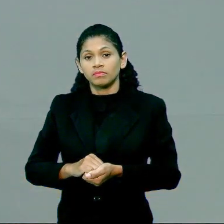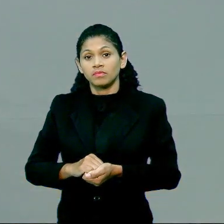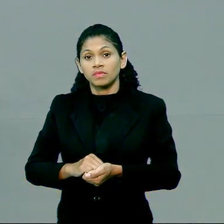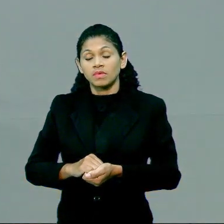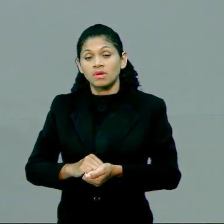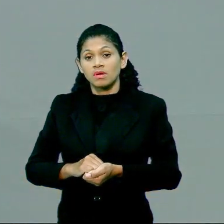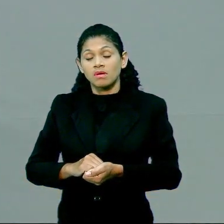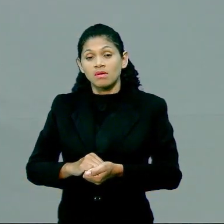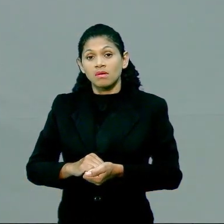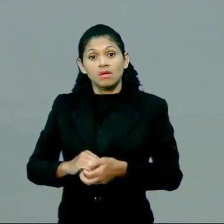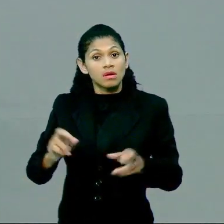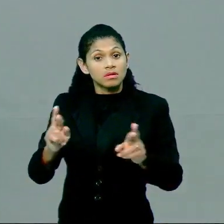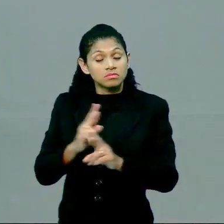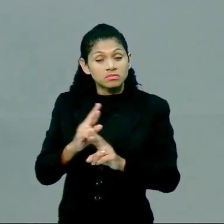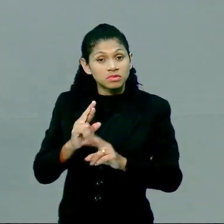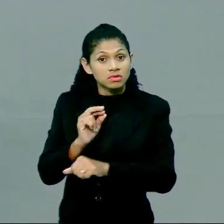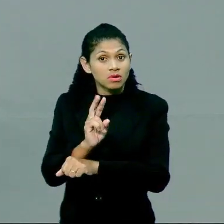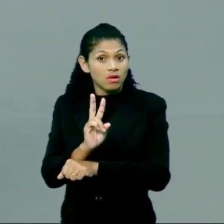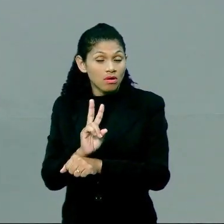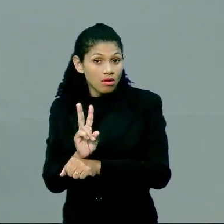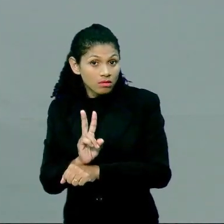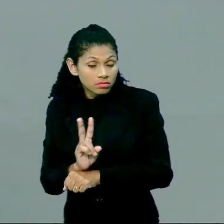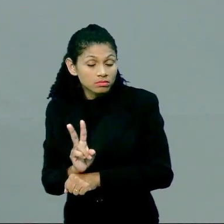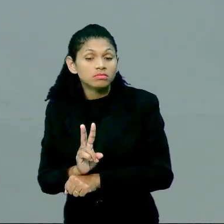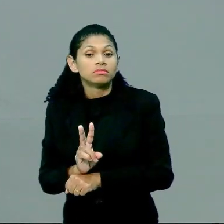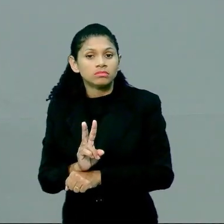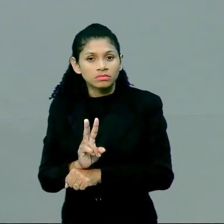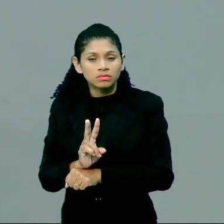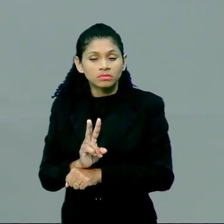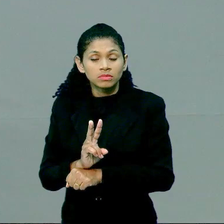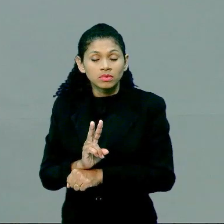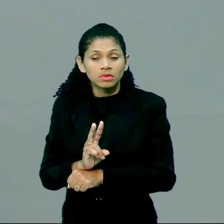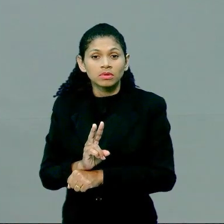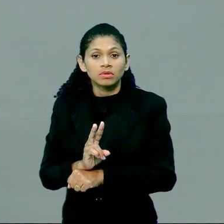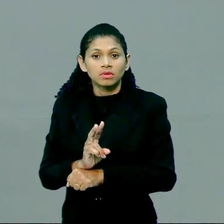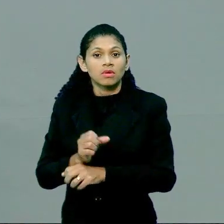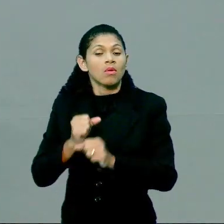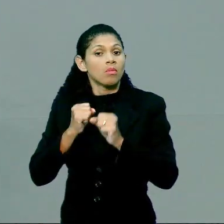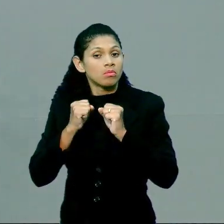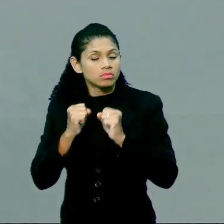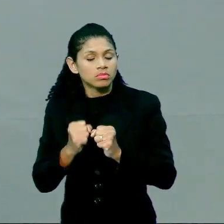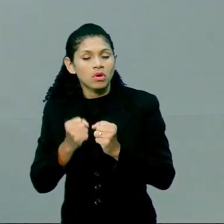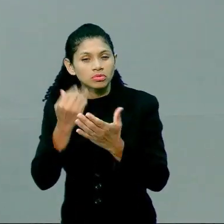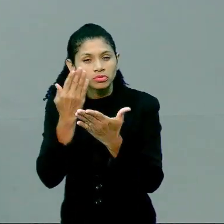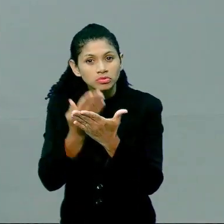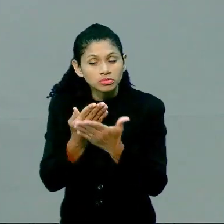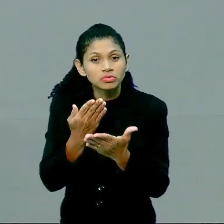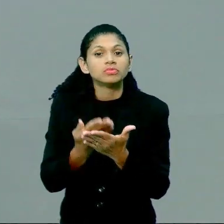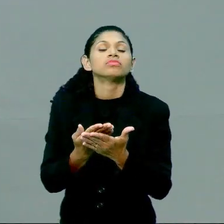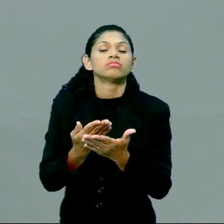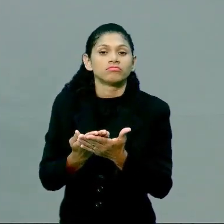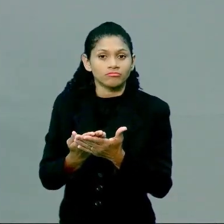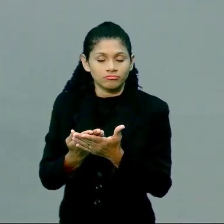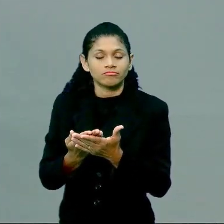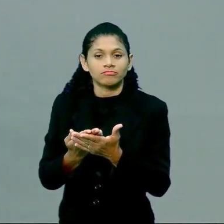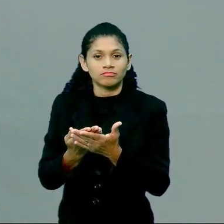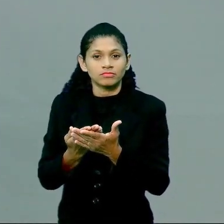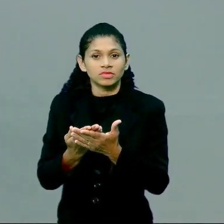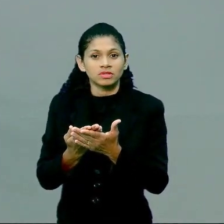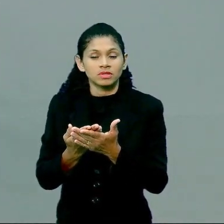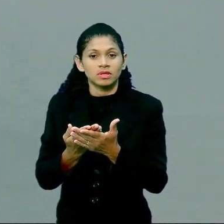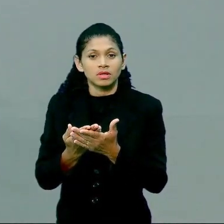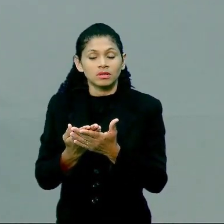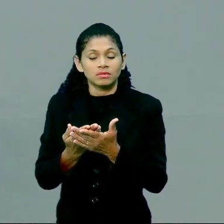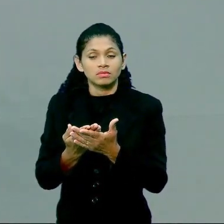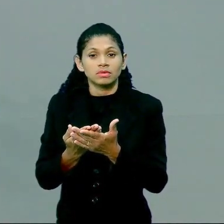móveis Ou seja infere-se que ele comprou vídeos sobre a Marcenaria E aí ele aprende